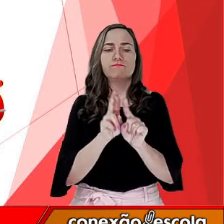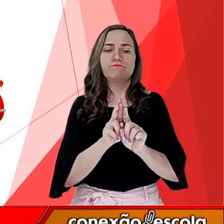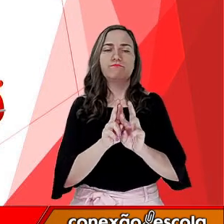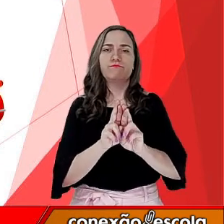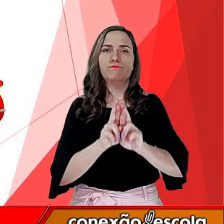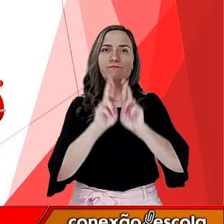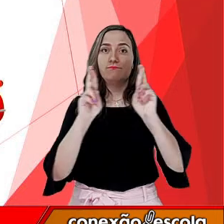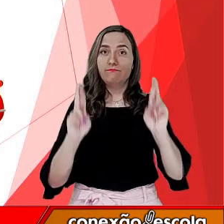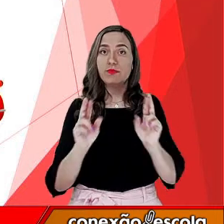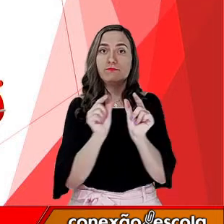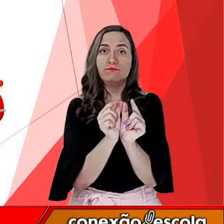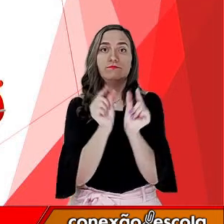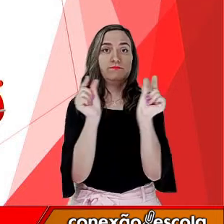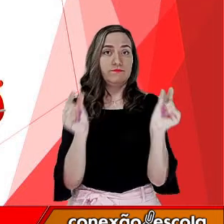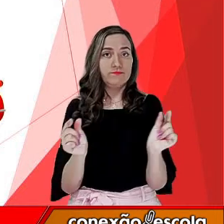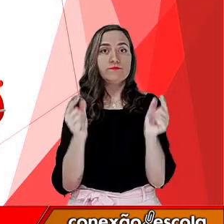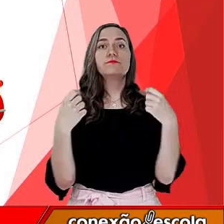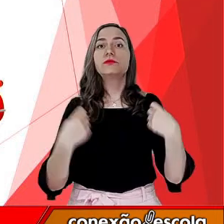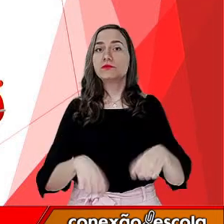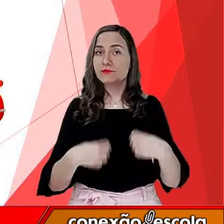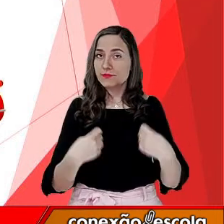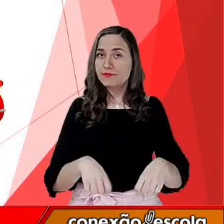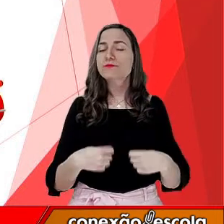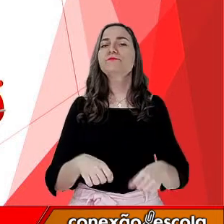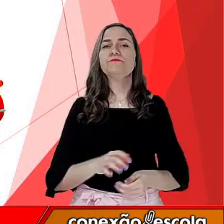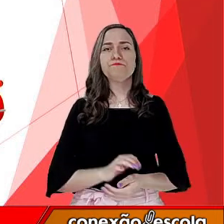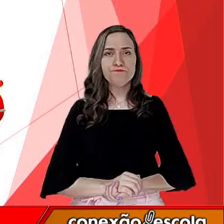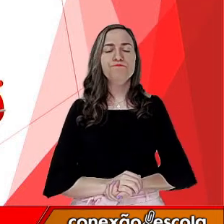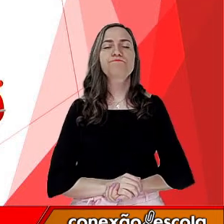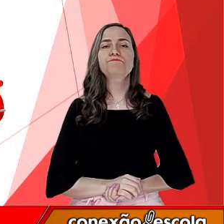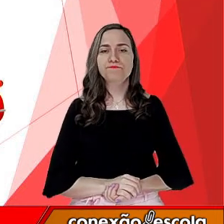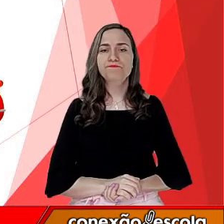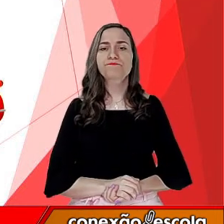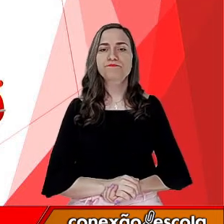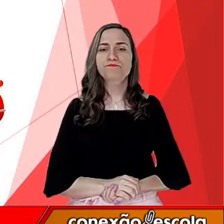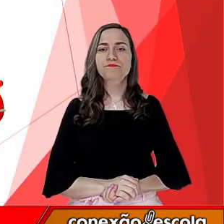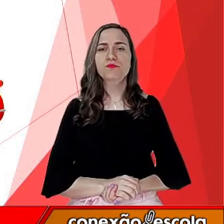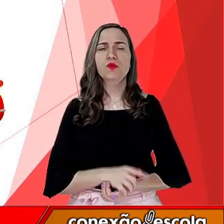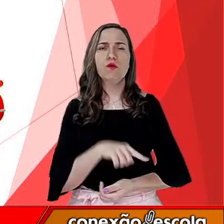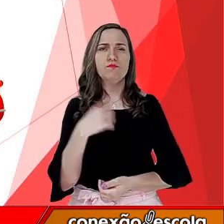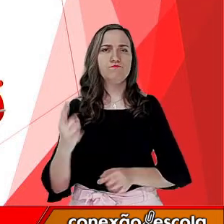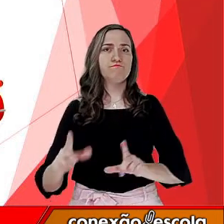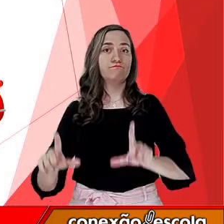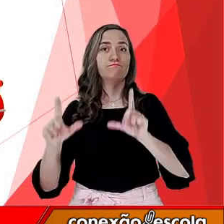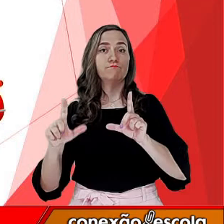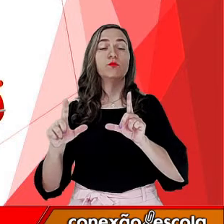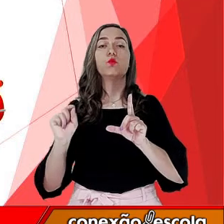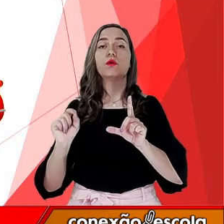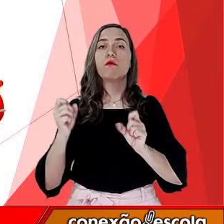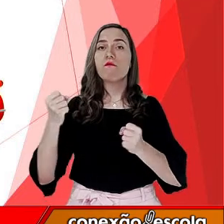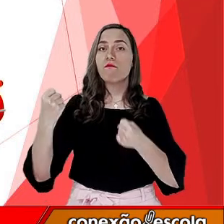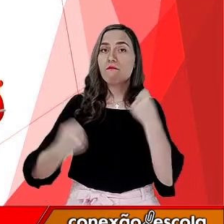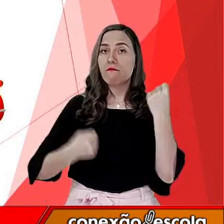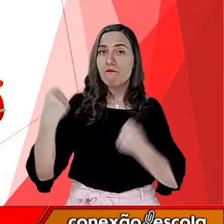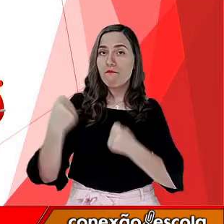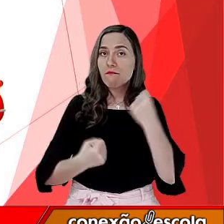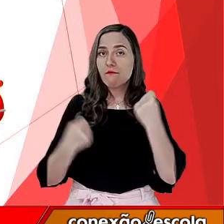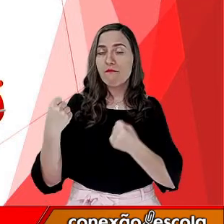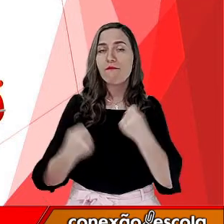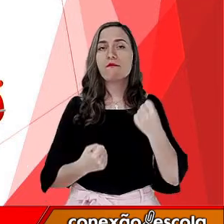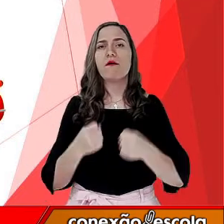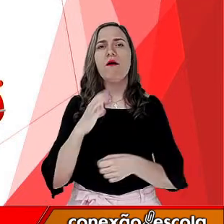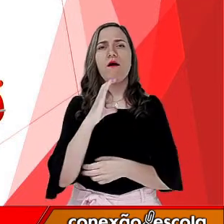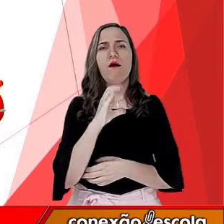vai ficar em sílabas separadas, diferentes. Na imagem 2,